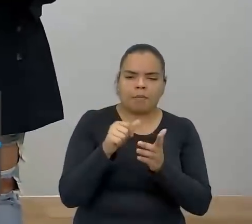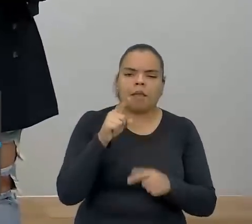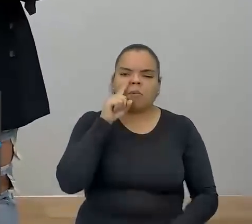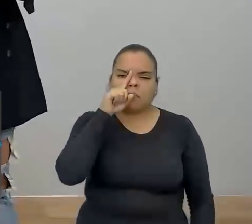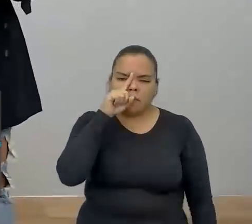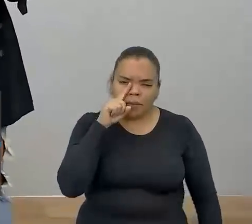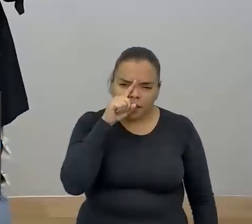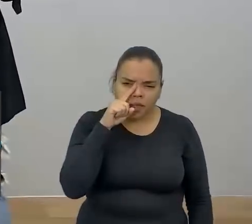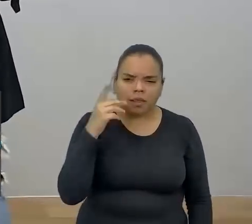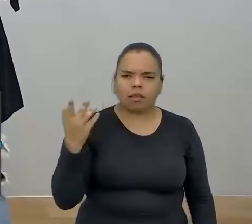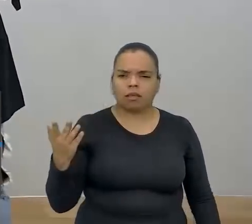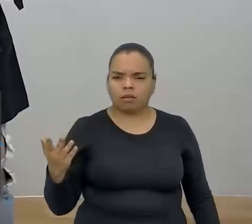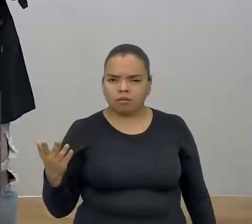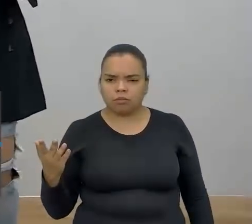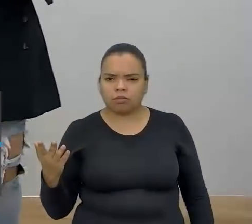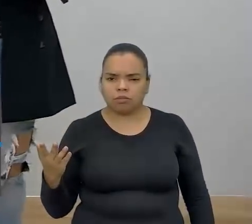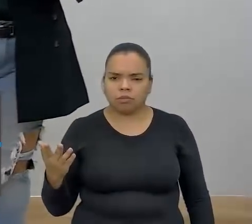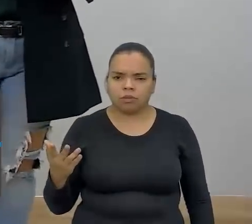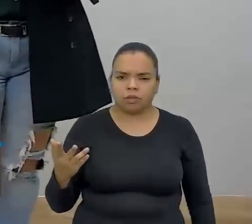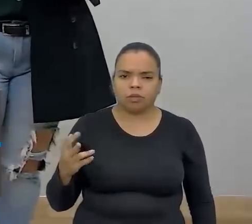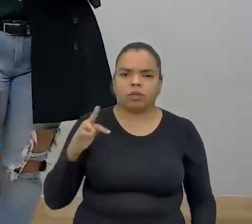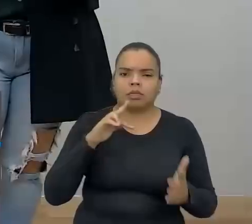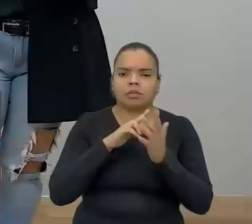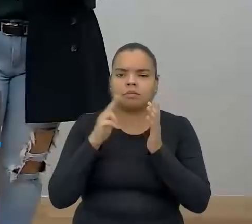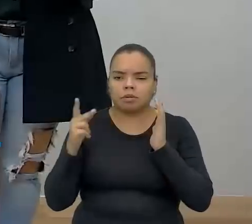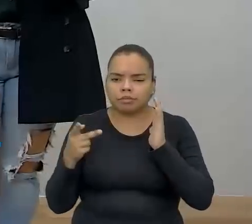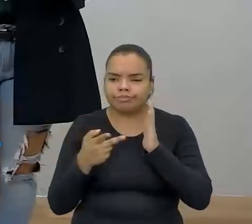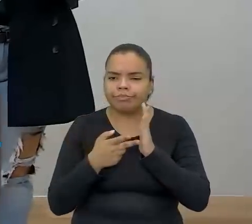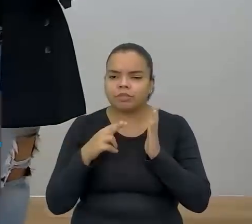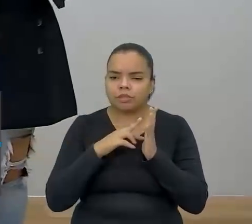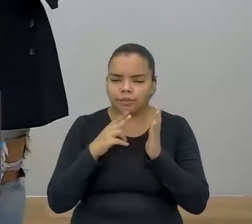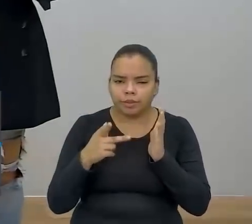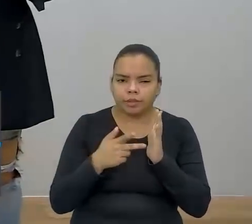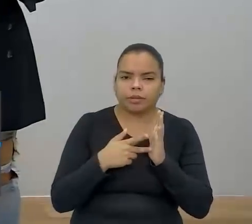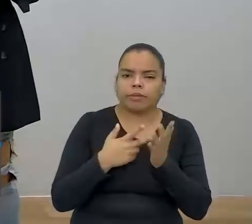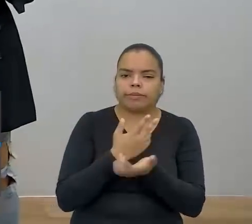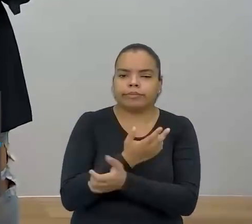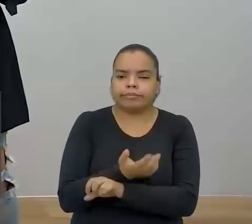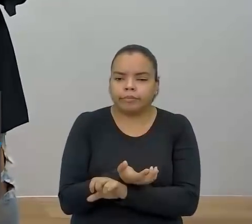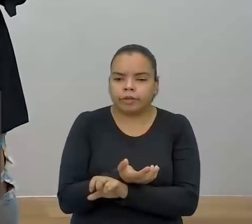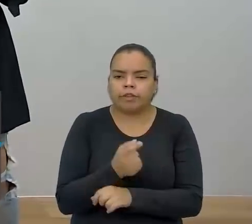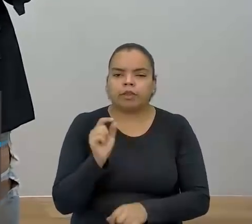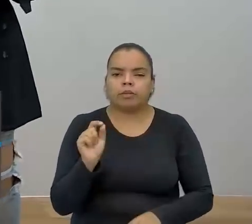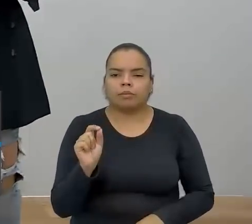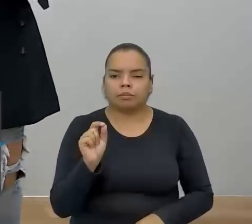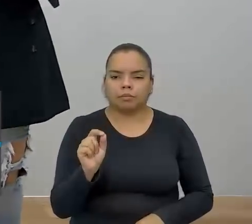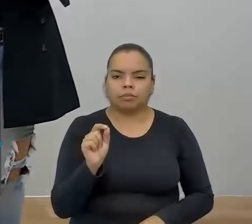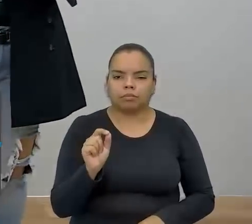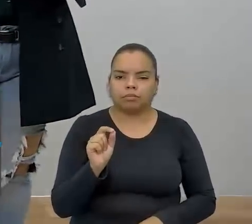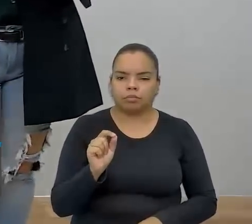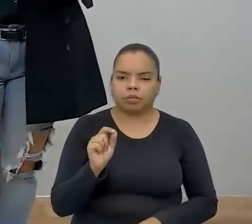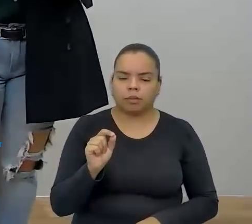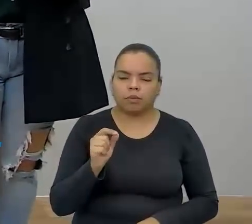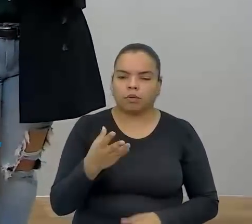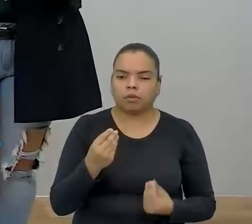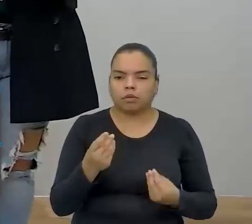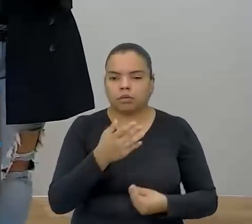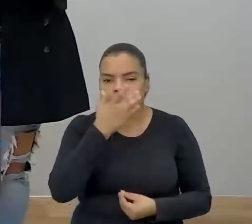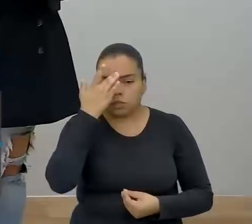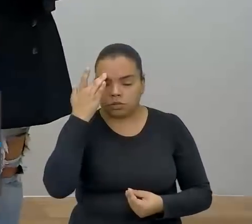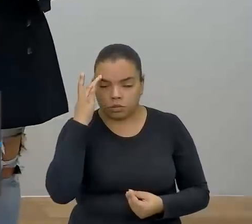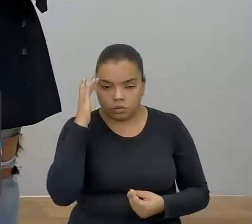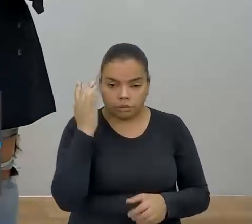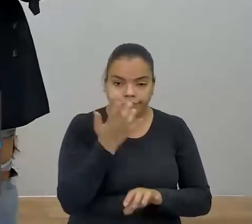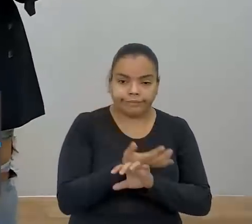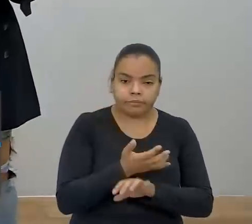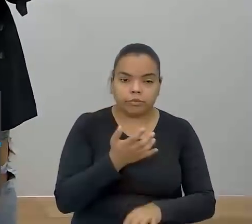que no sentido da simbologia da caveira, né? Pode ser, já que muitas pessoas aí enxergaram o